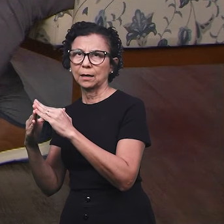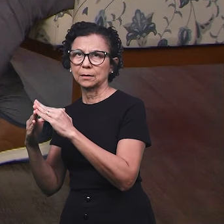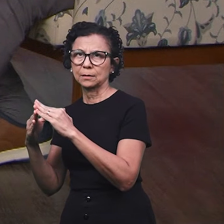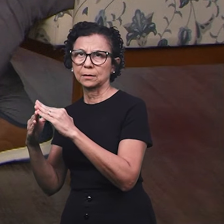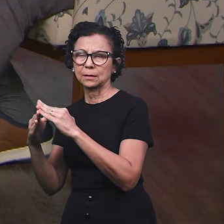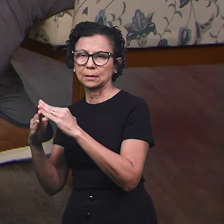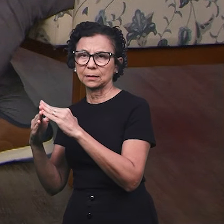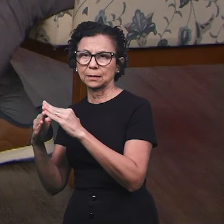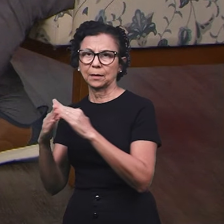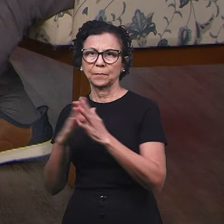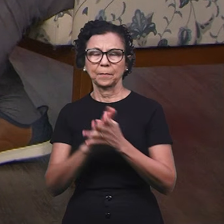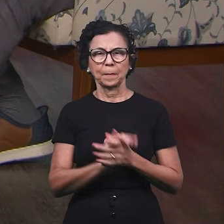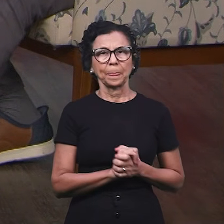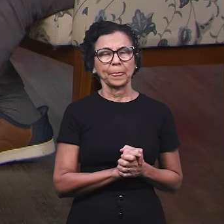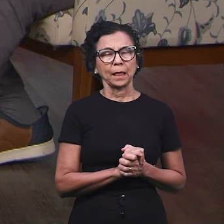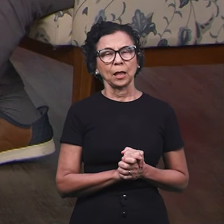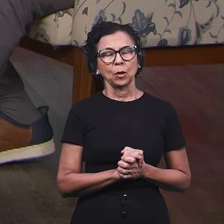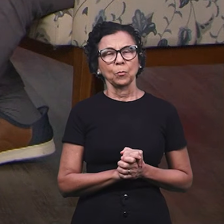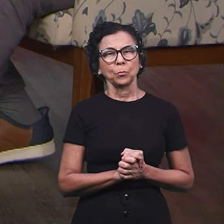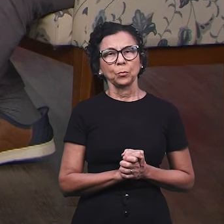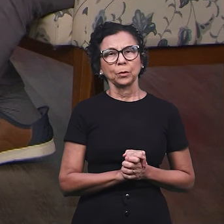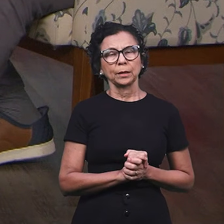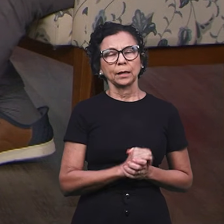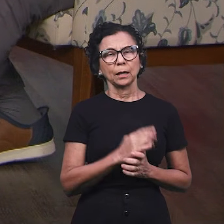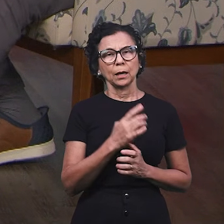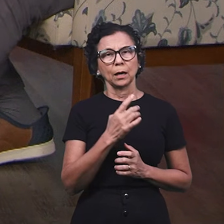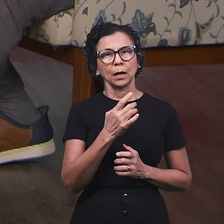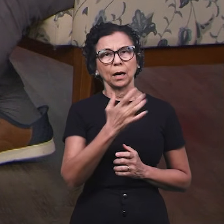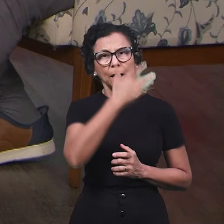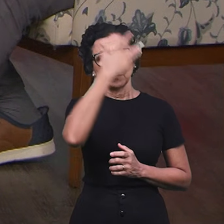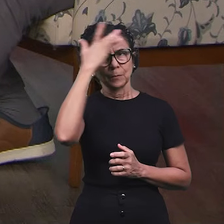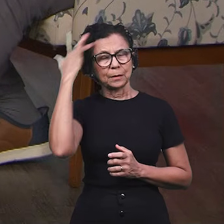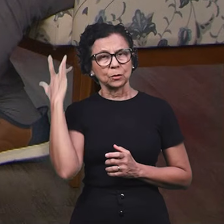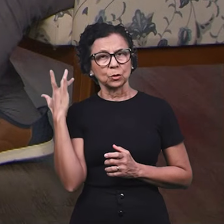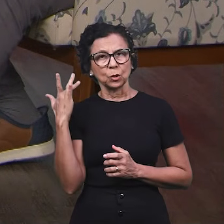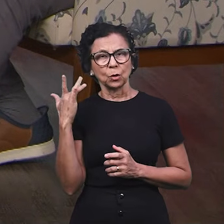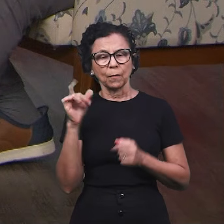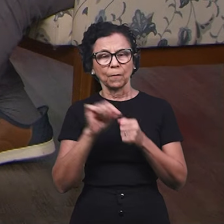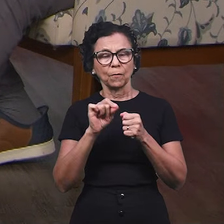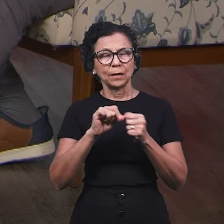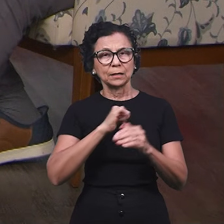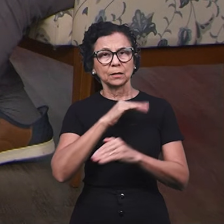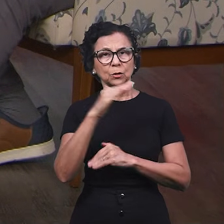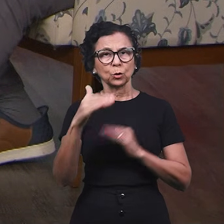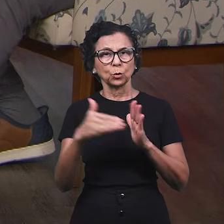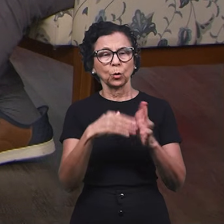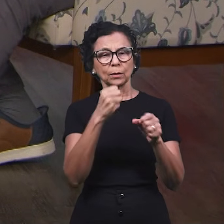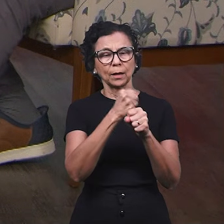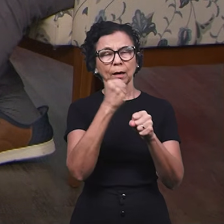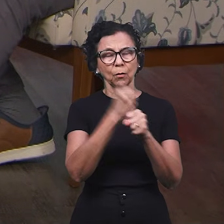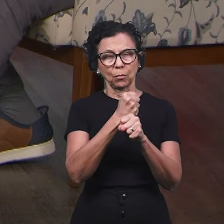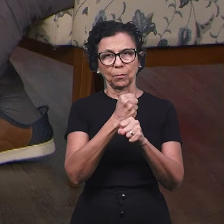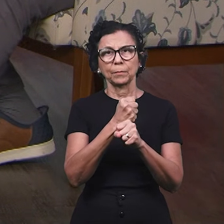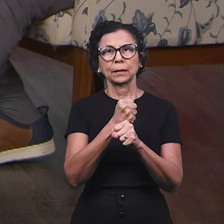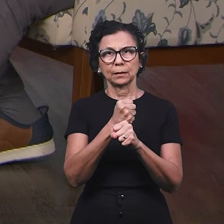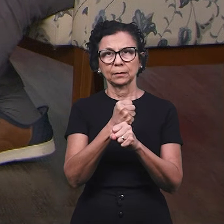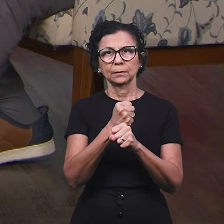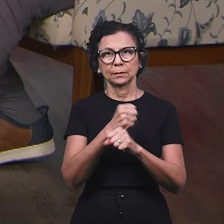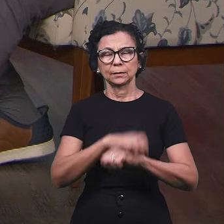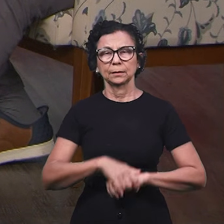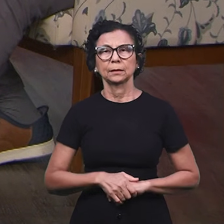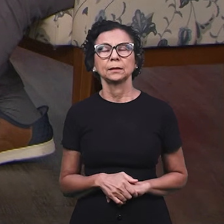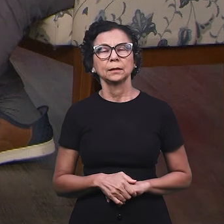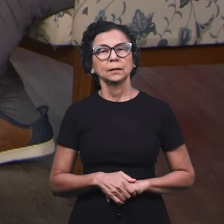versículo 14, fala assim, e ele fez toda a obra. Porque o início, os primeiros versículos do capítulo 7, fala da